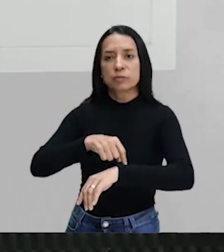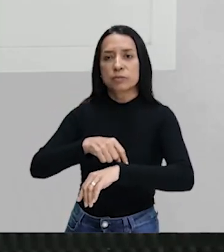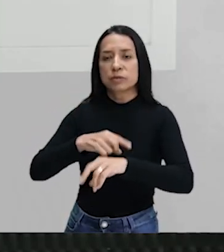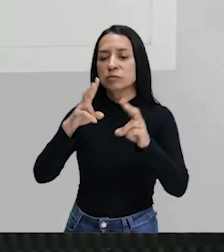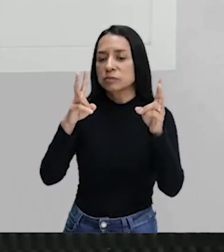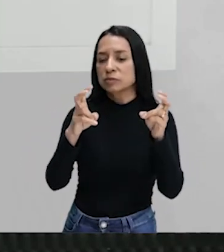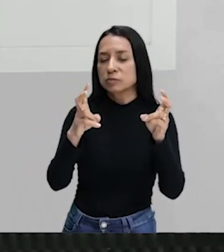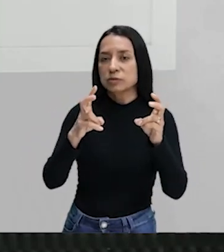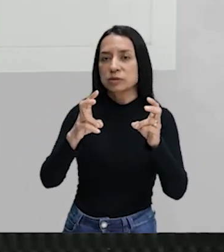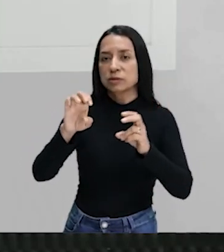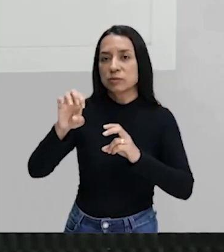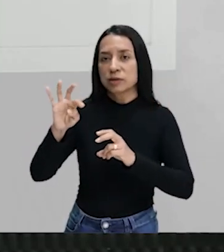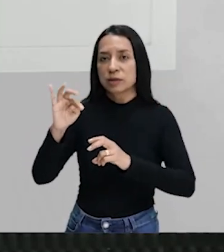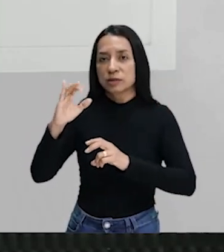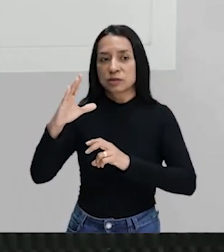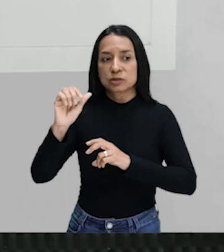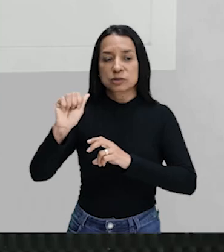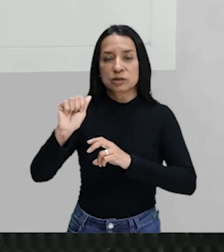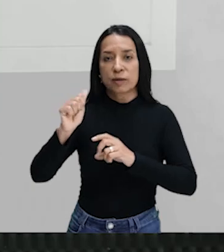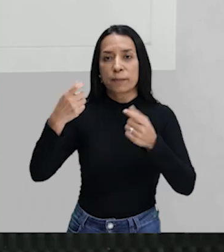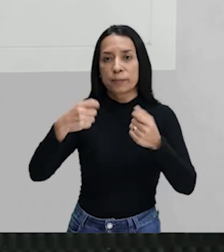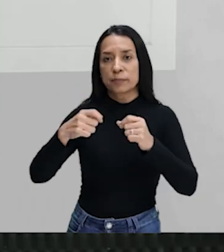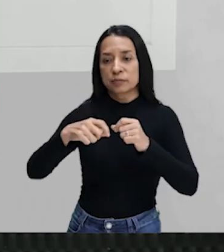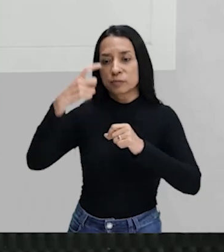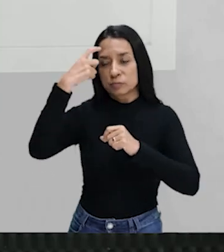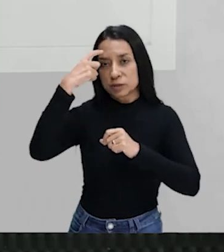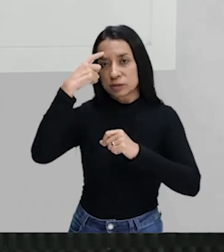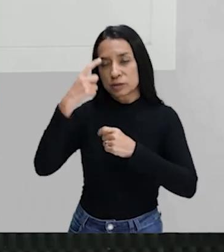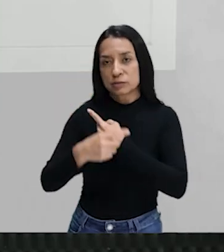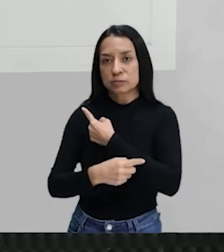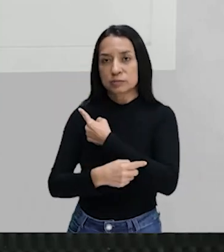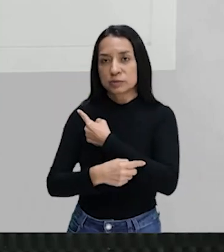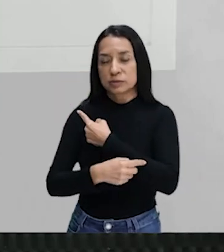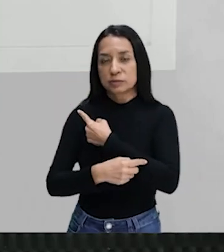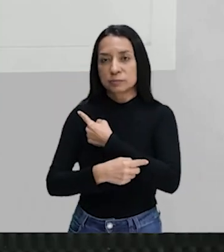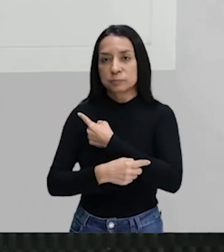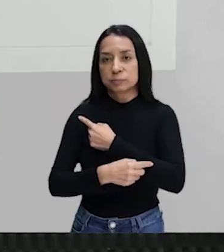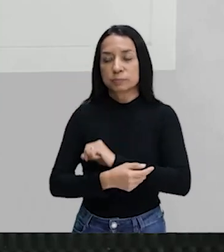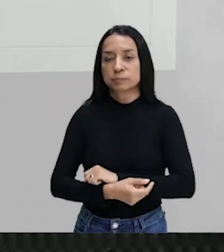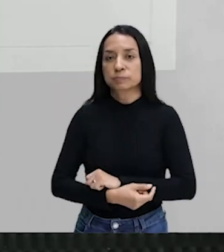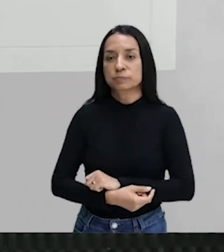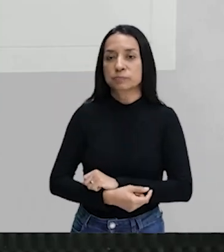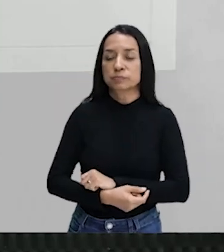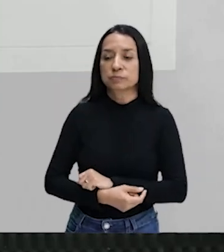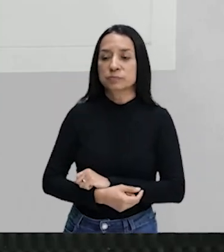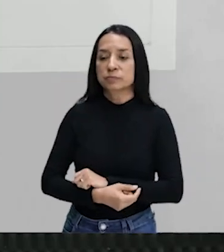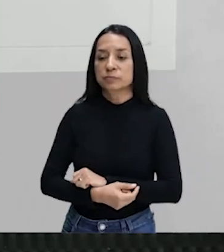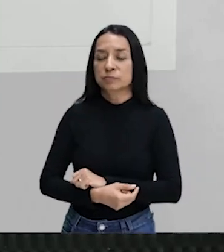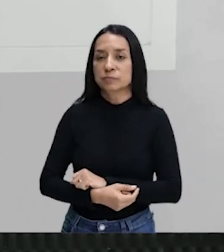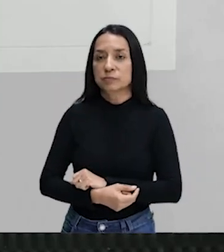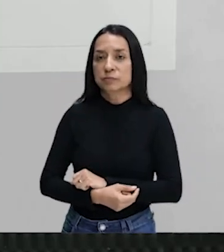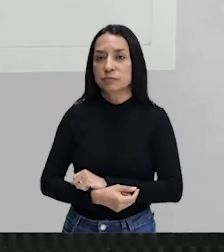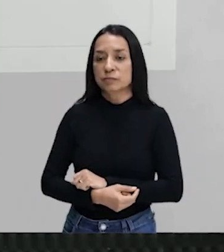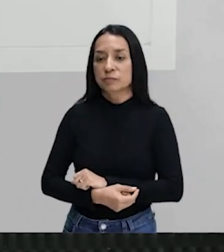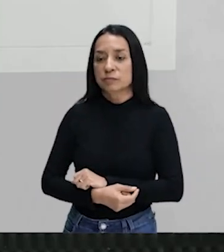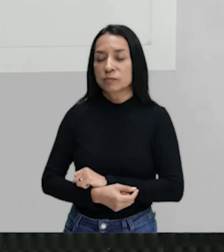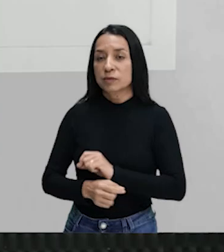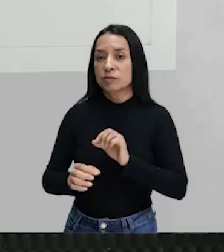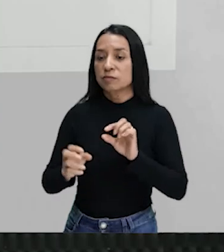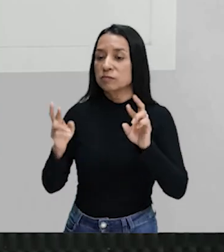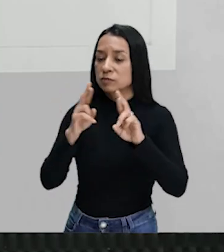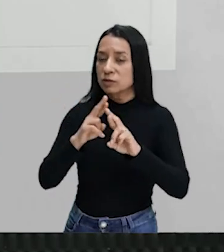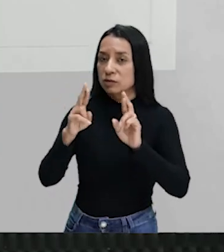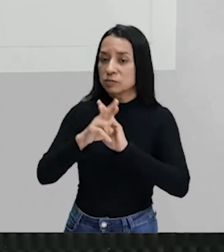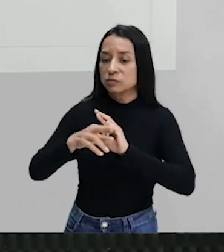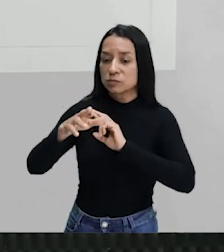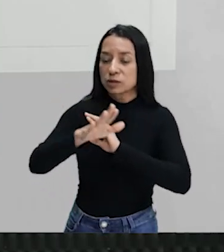expressão ética, precisamos pensar sobre ela. A expressão ética aqui vai funcionar como uma área da filosofia,